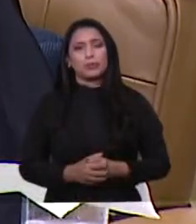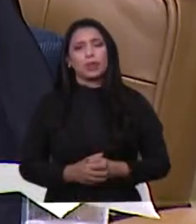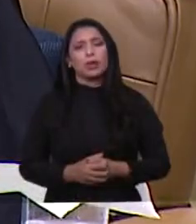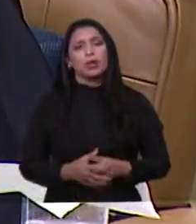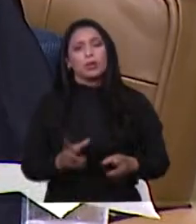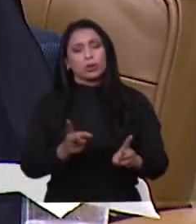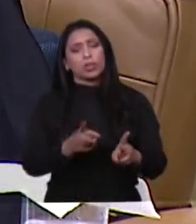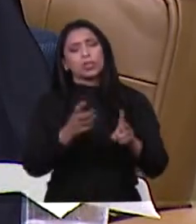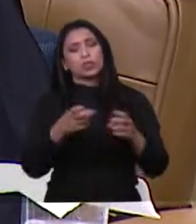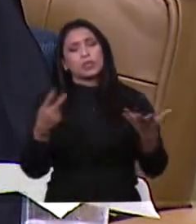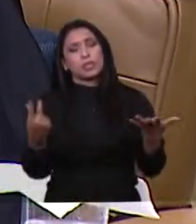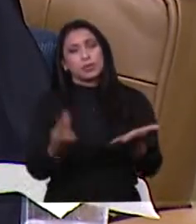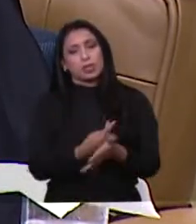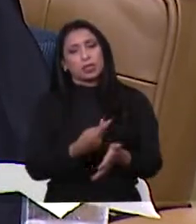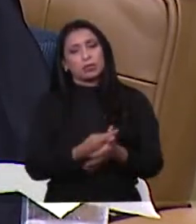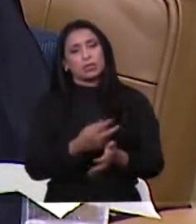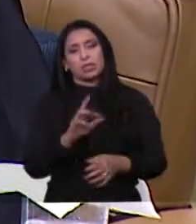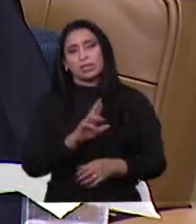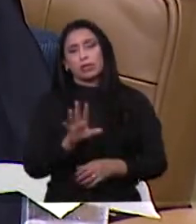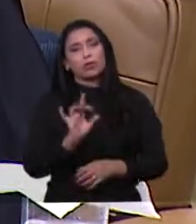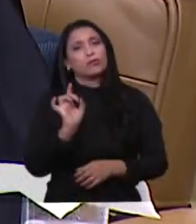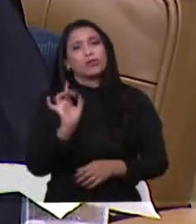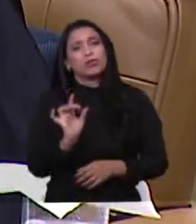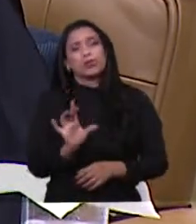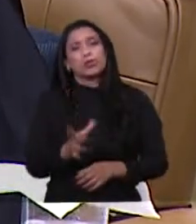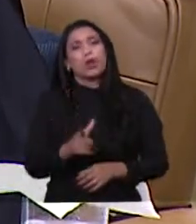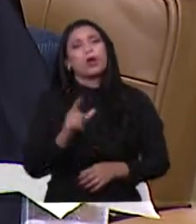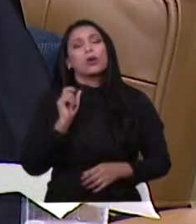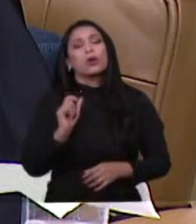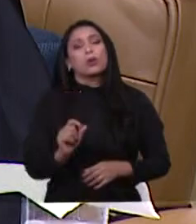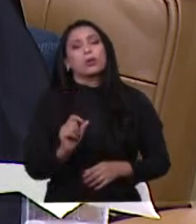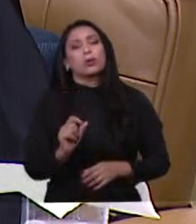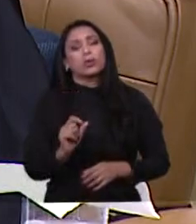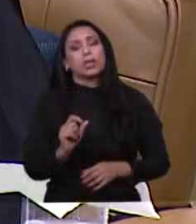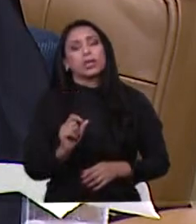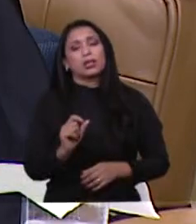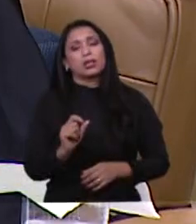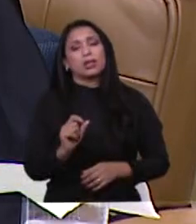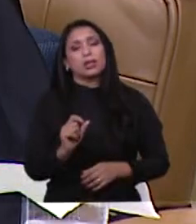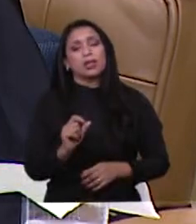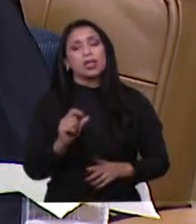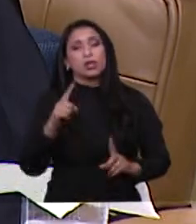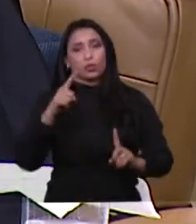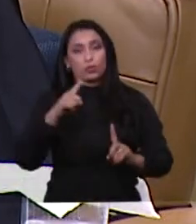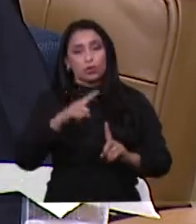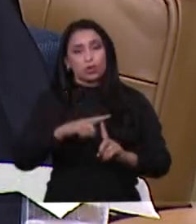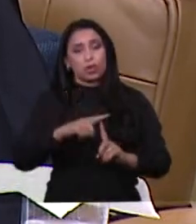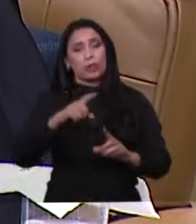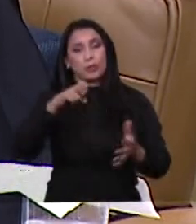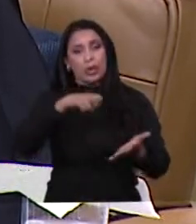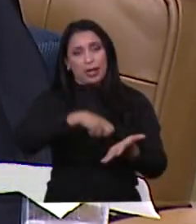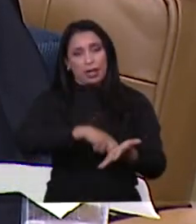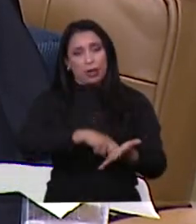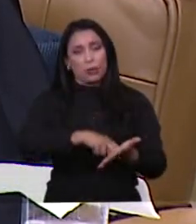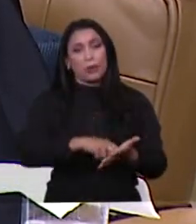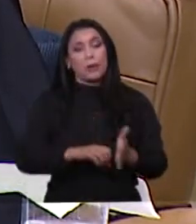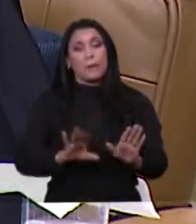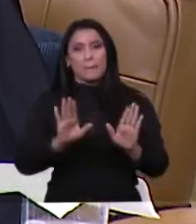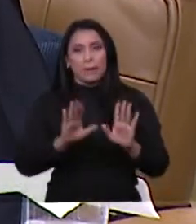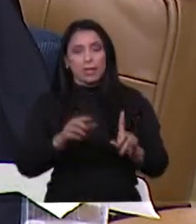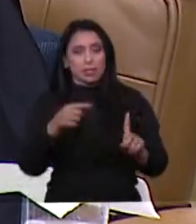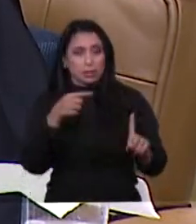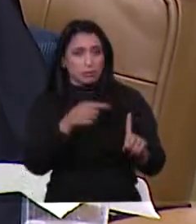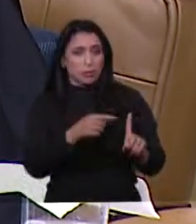circunstância não consiste tão somente em elemento que integra o tipo penal. É certo que o réu